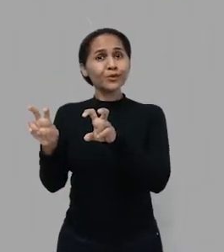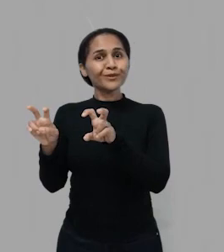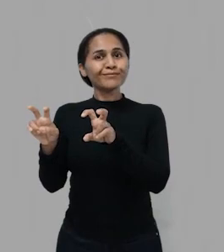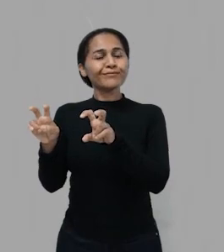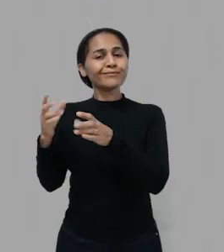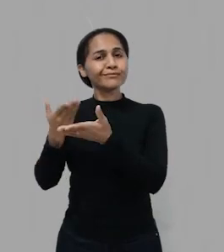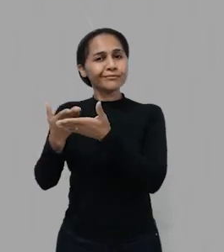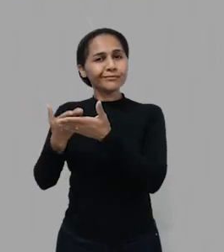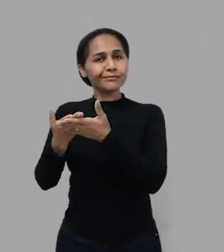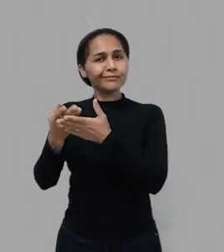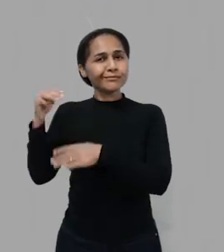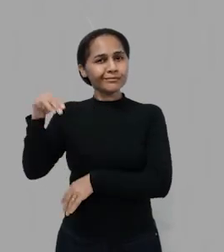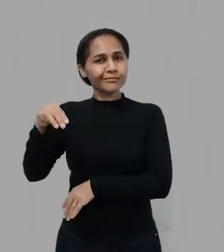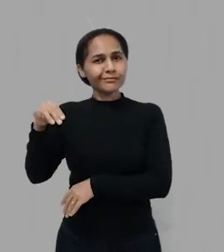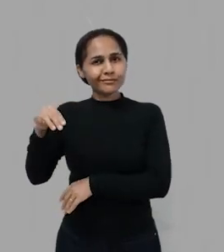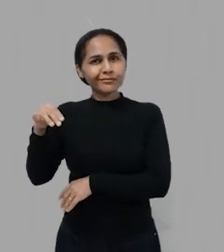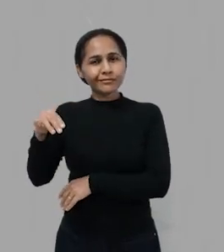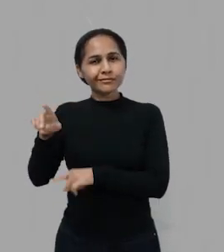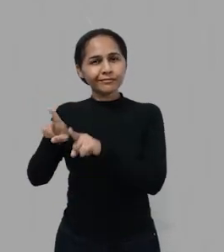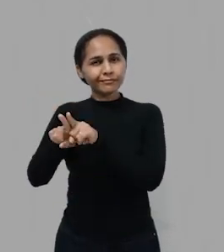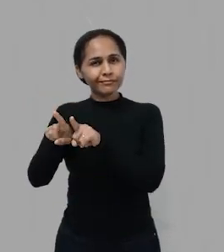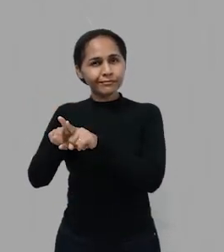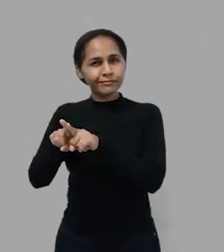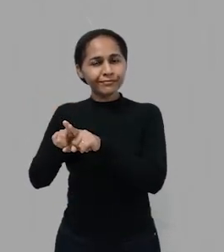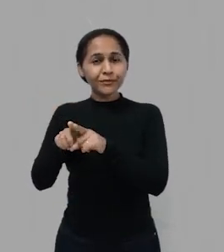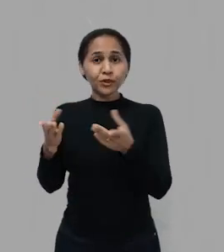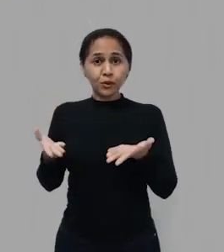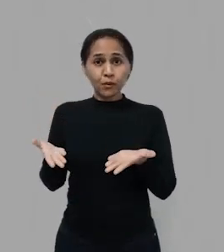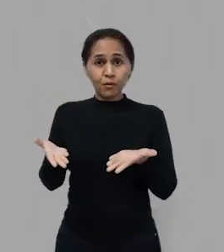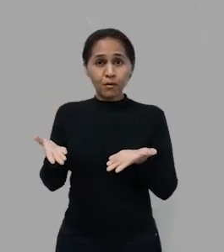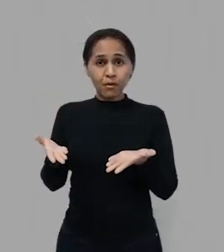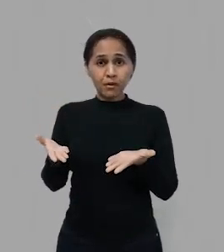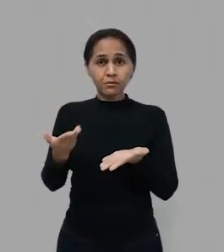matemática, né? Então, você está vendo química,